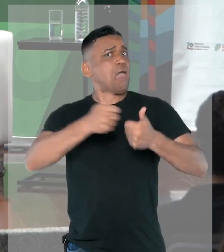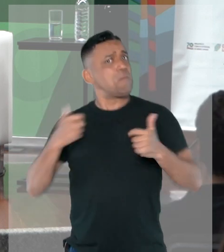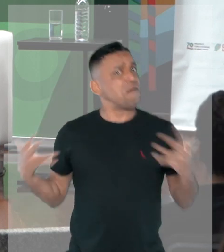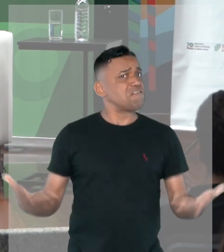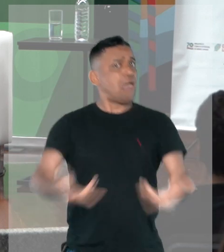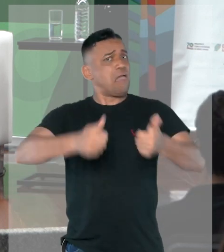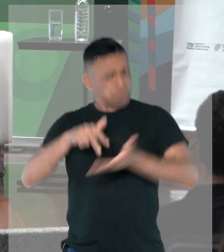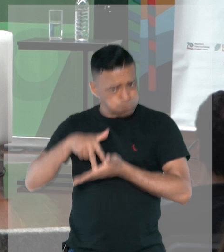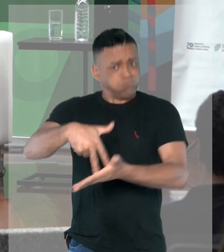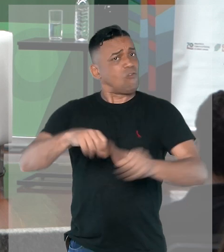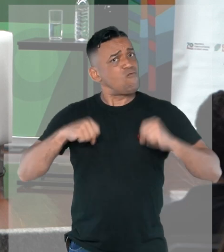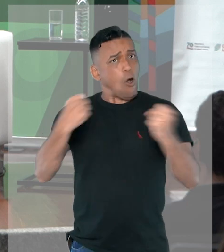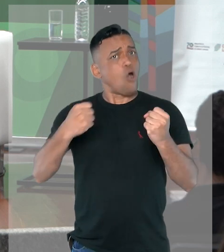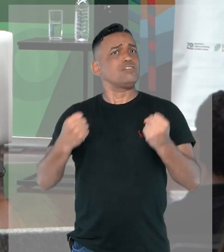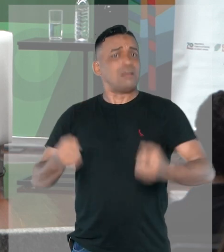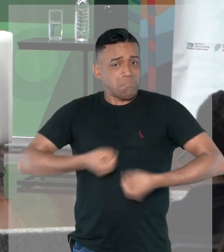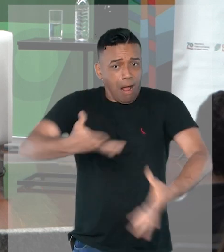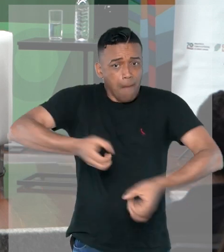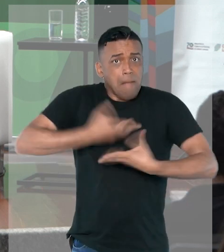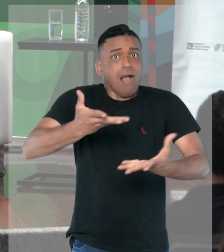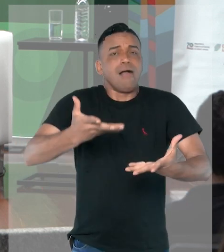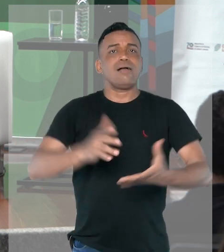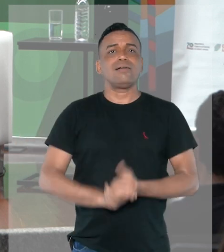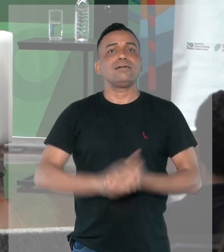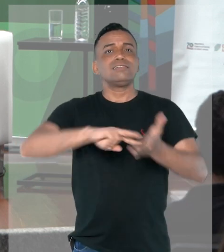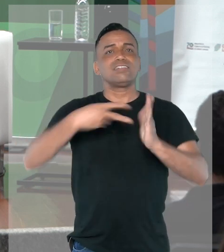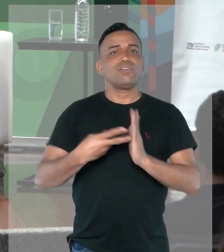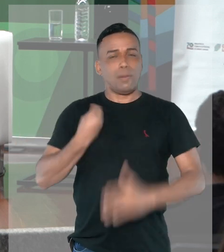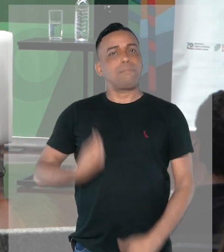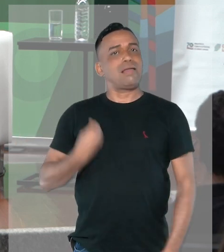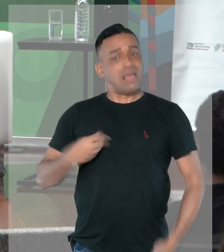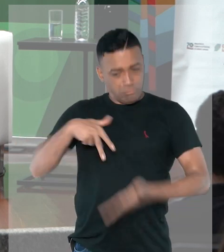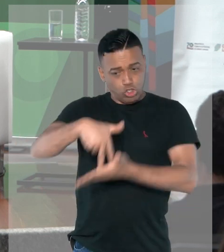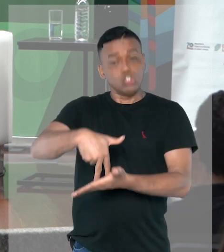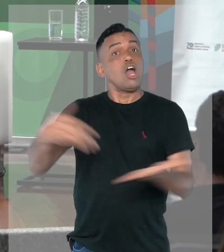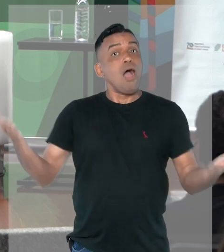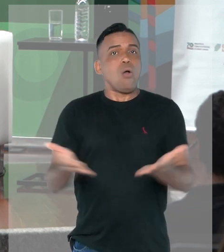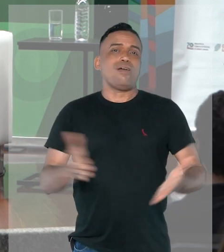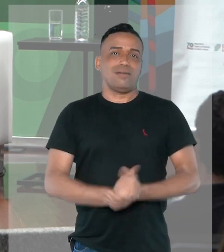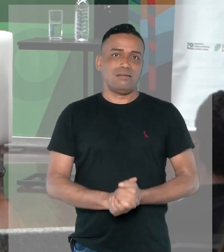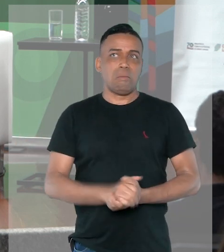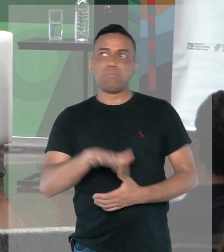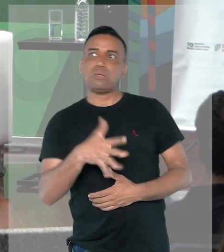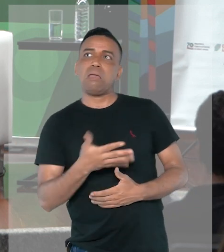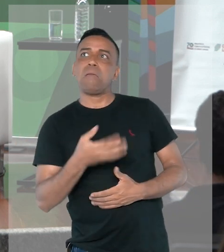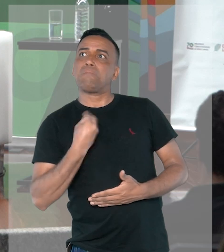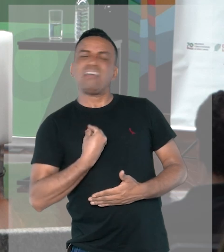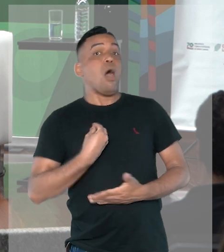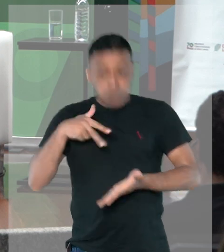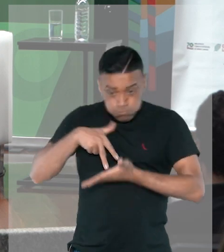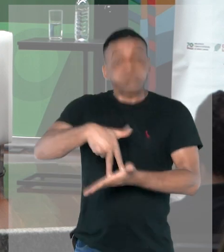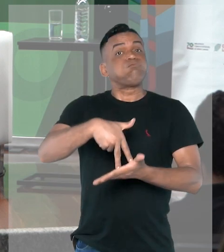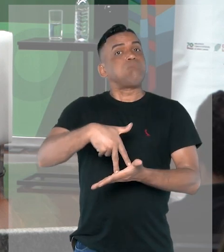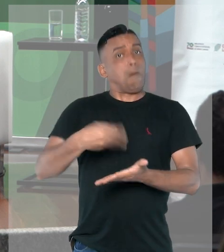maior potência possível. Isso significa estar presente no aqui e agora, não está mais ou menos, está inteiro onde está.